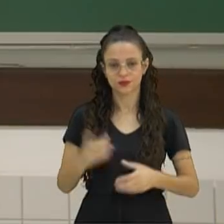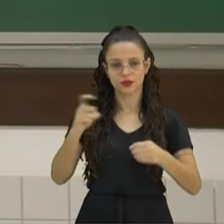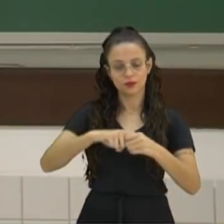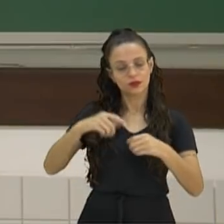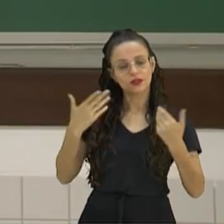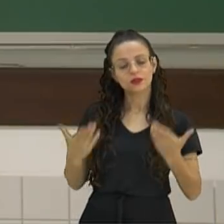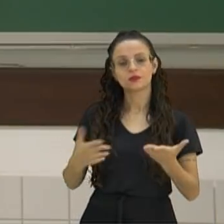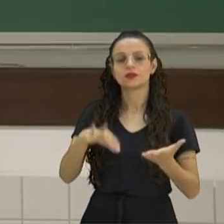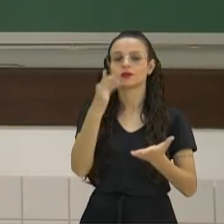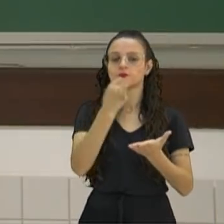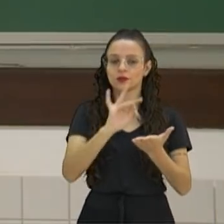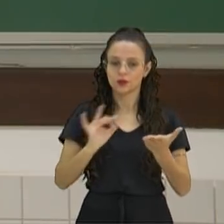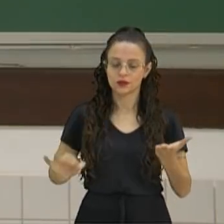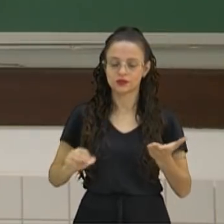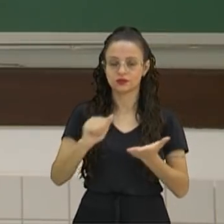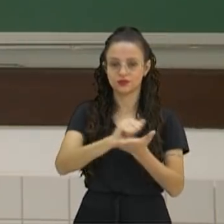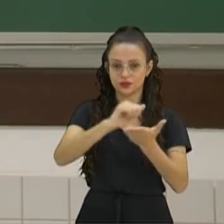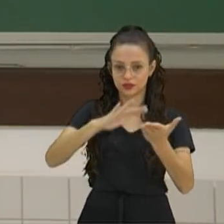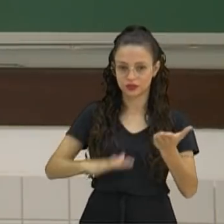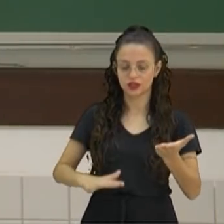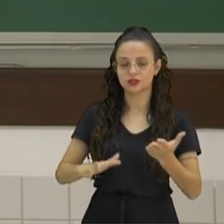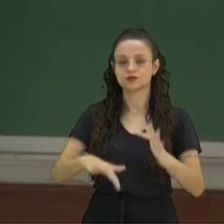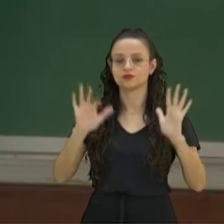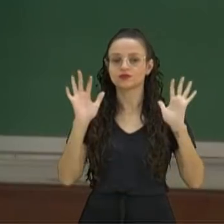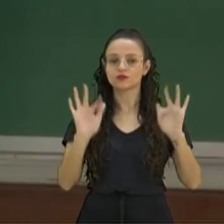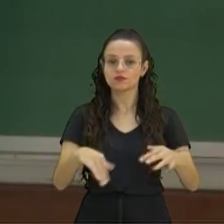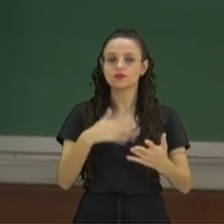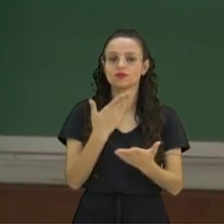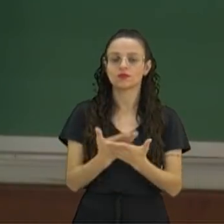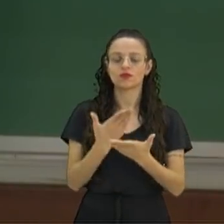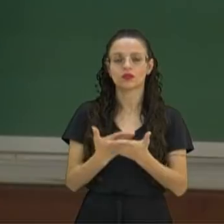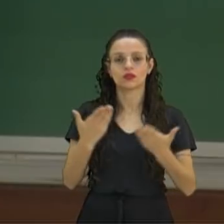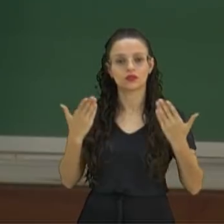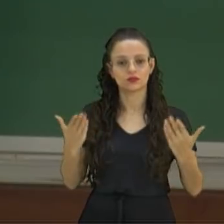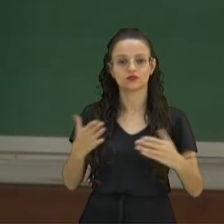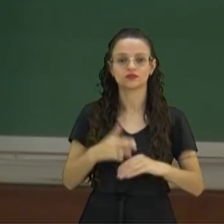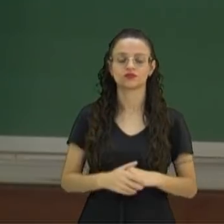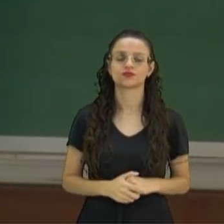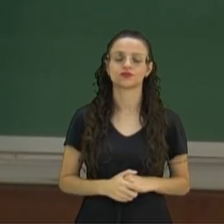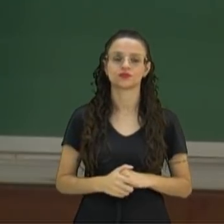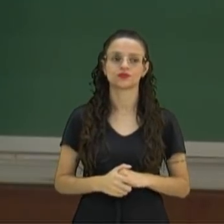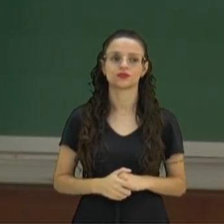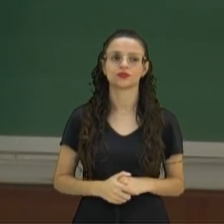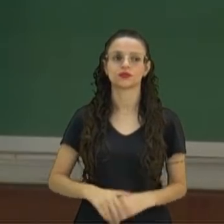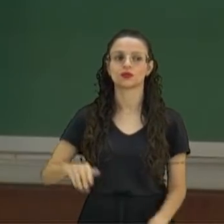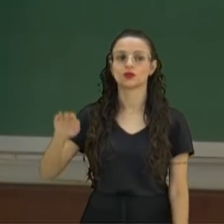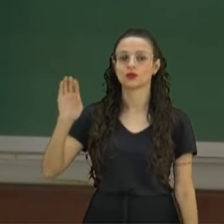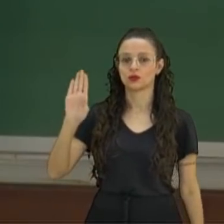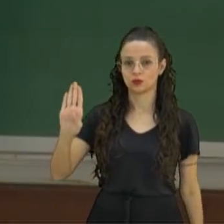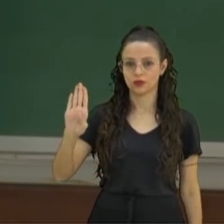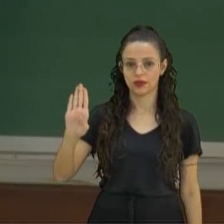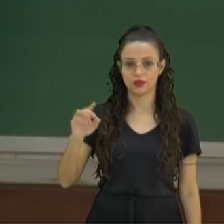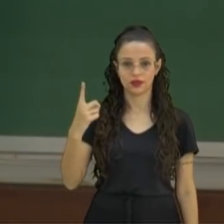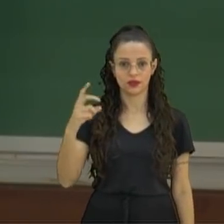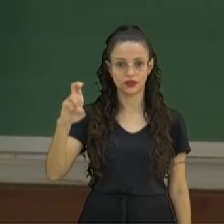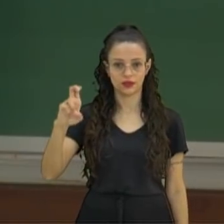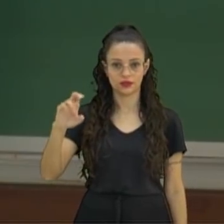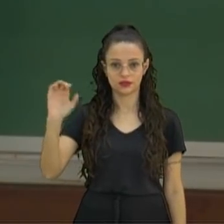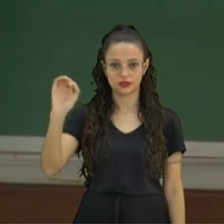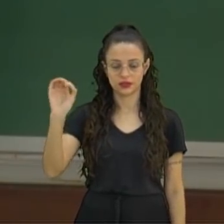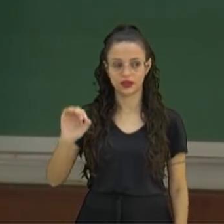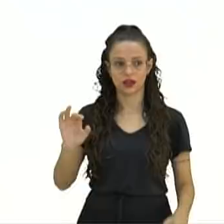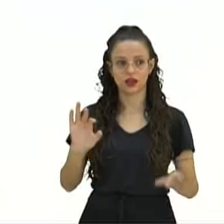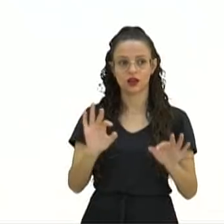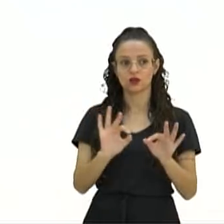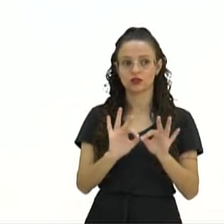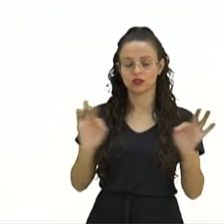Voltamos então ali com a correção da atividade, ali para finalizar nossa aula. Então, o ponto B, 15 graus de latitude